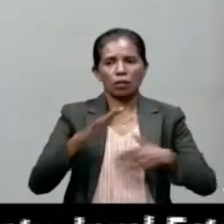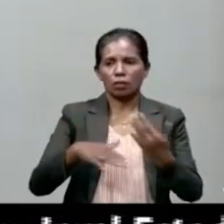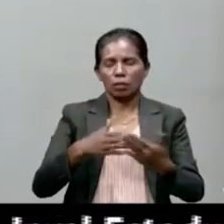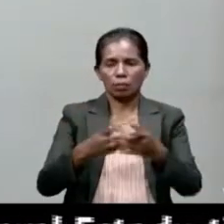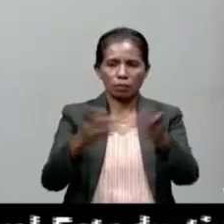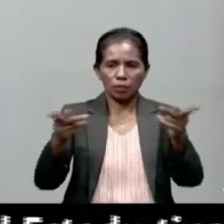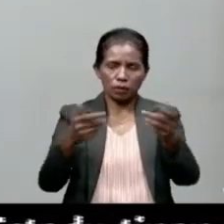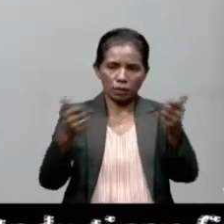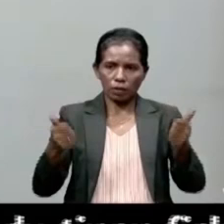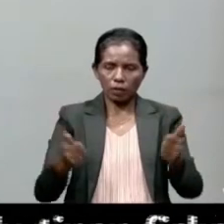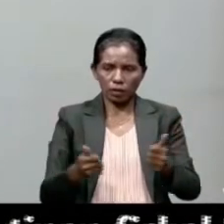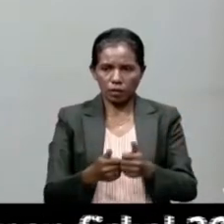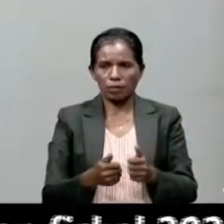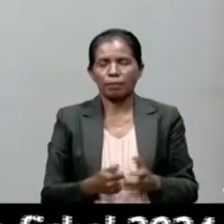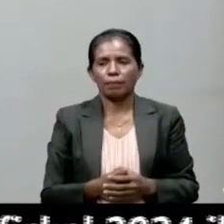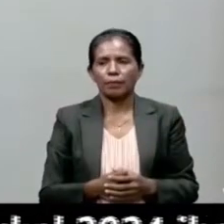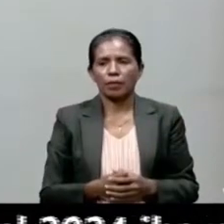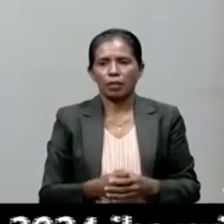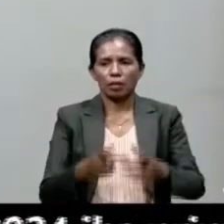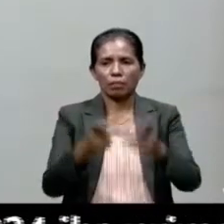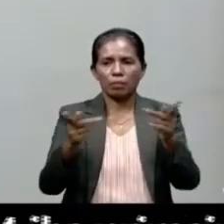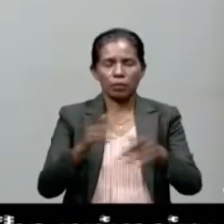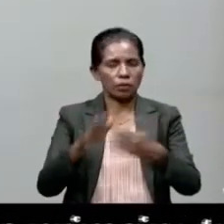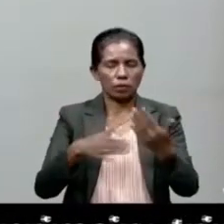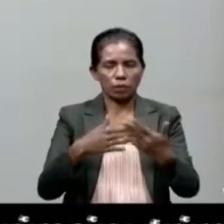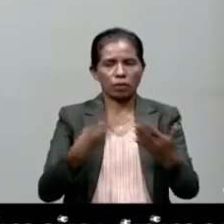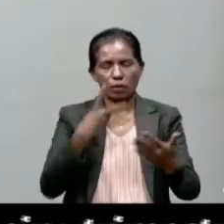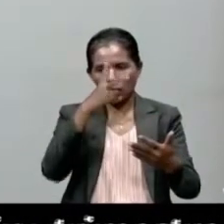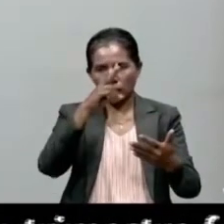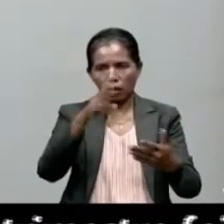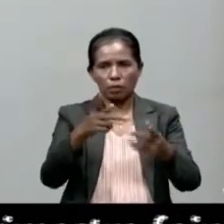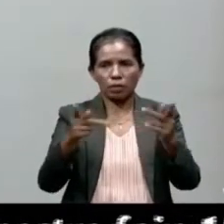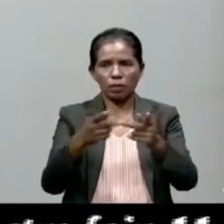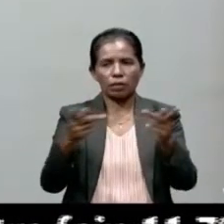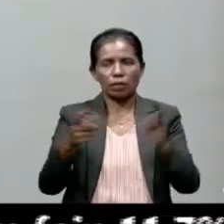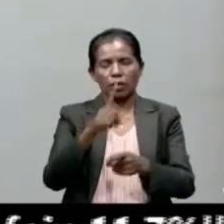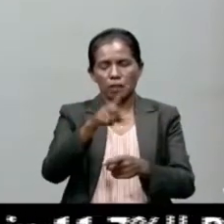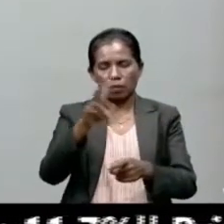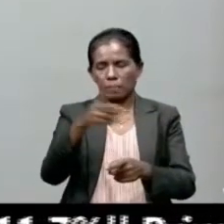posto maka posto quase lemo hotona posto falta idolo masidao